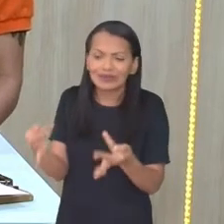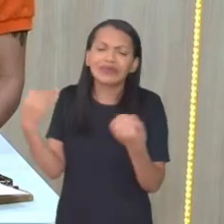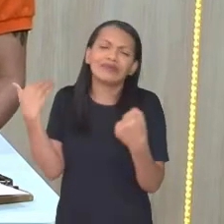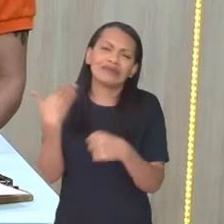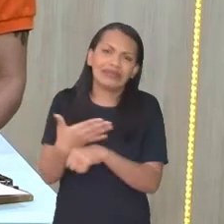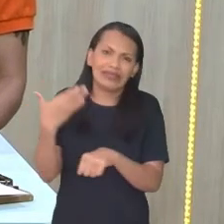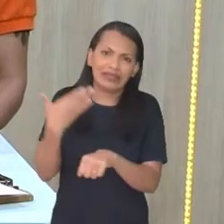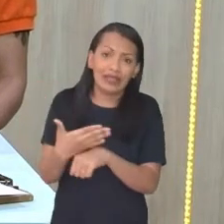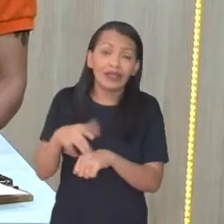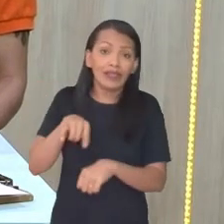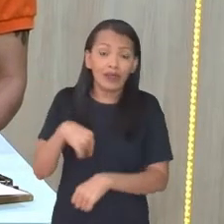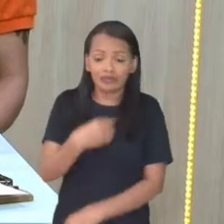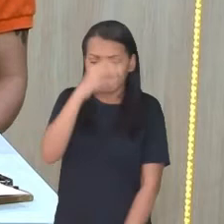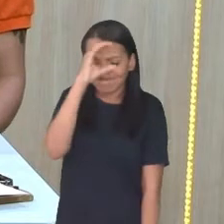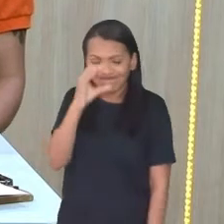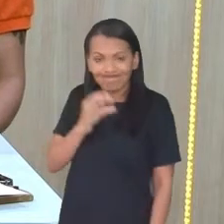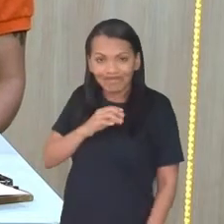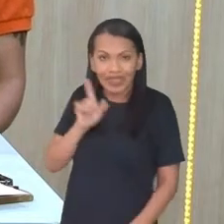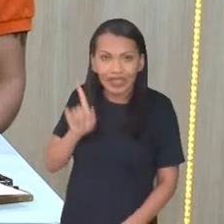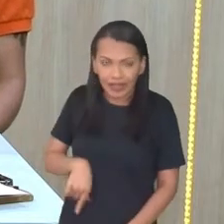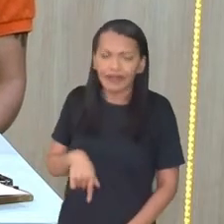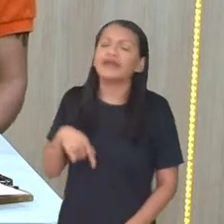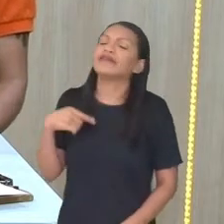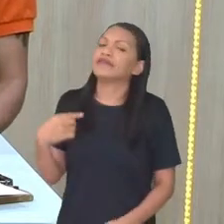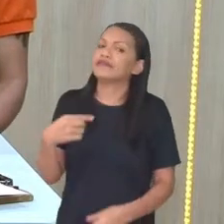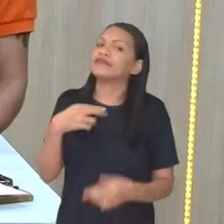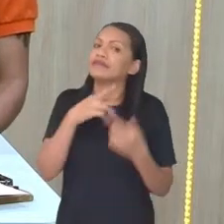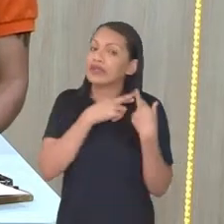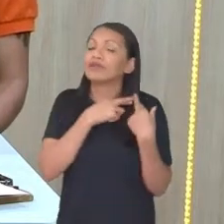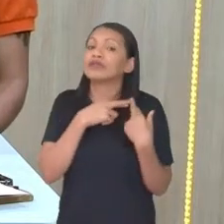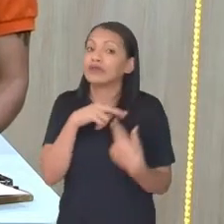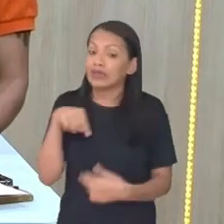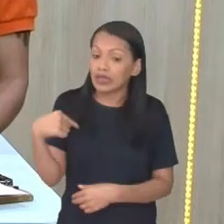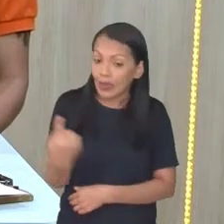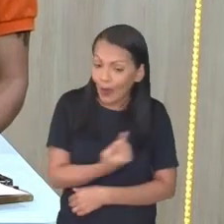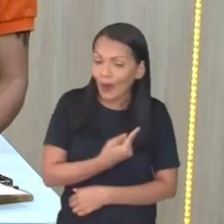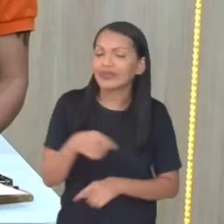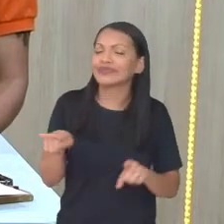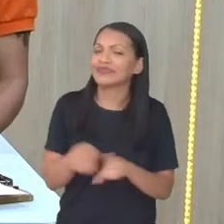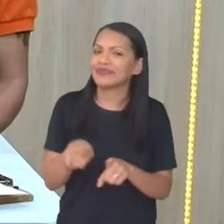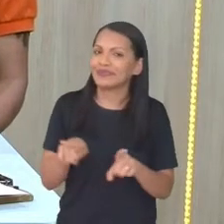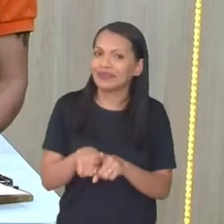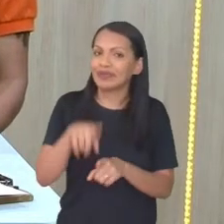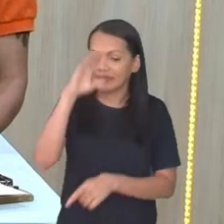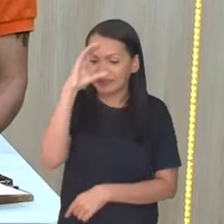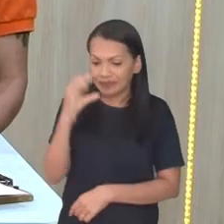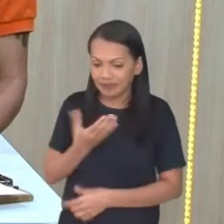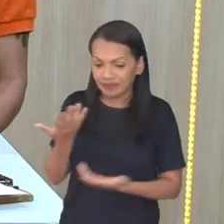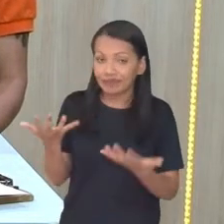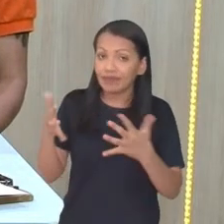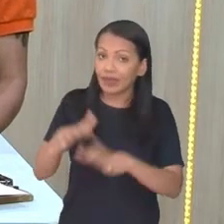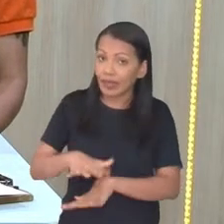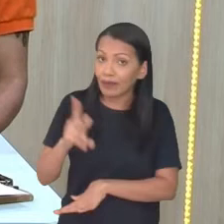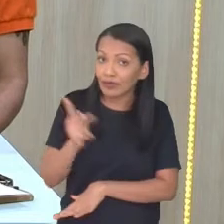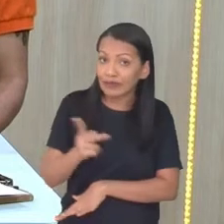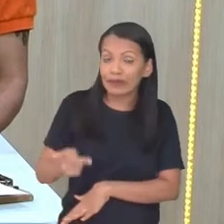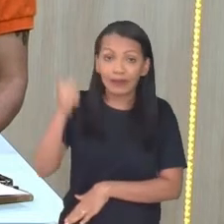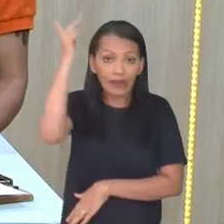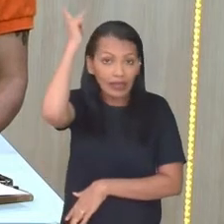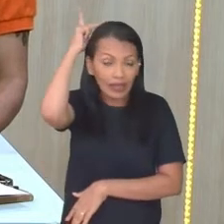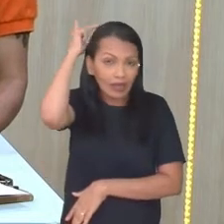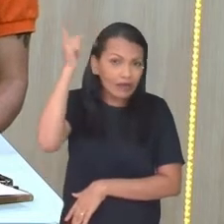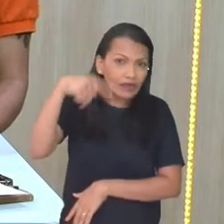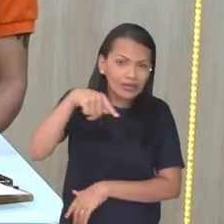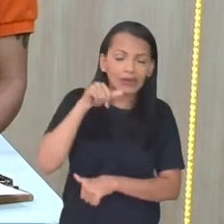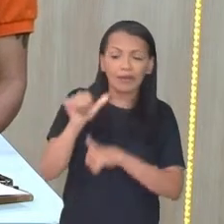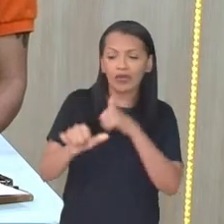nossa cidadania. E exercer cidadania passa também por essas atitudes de inclusão que a professora Patrícia estava falando, que é você se